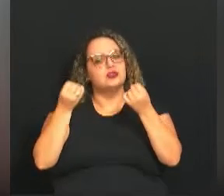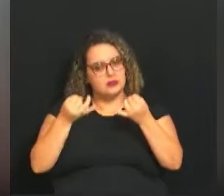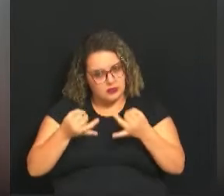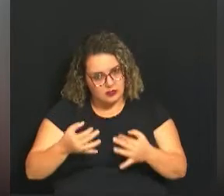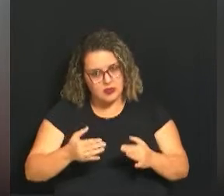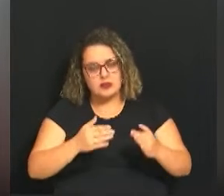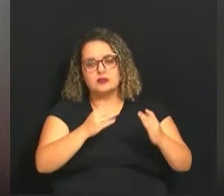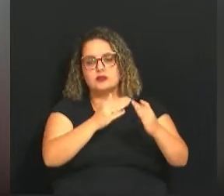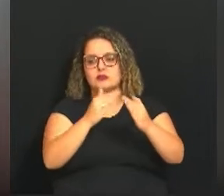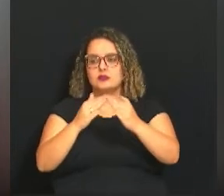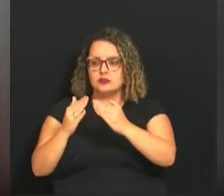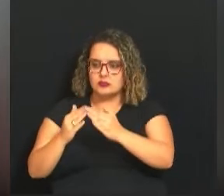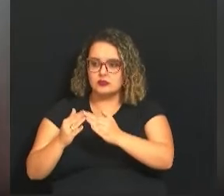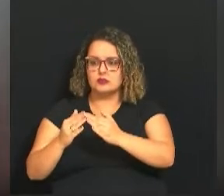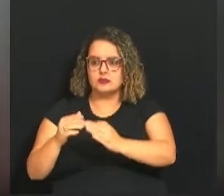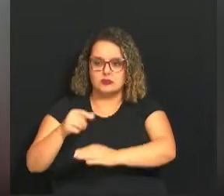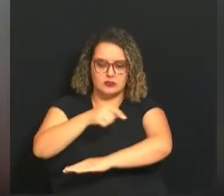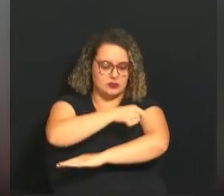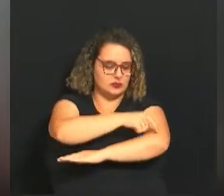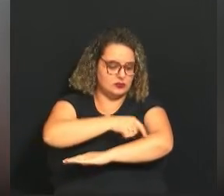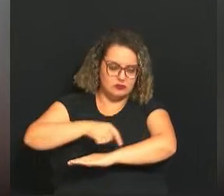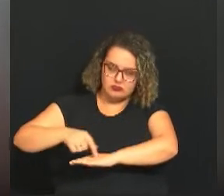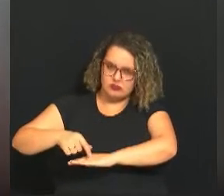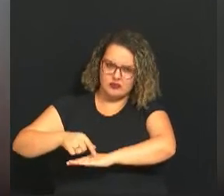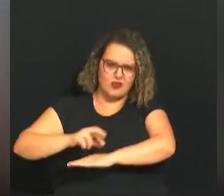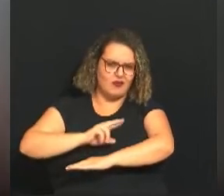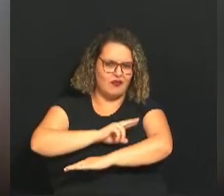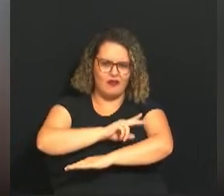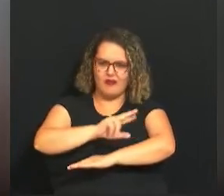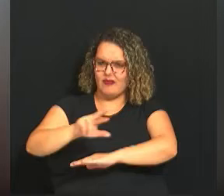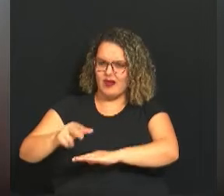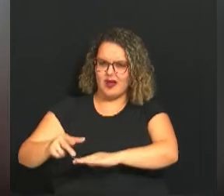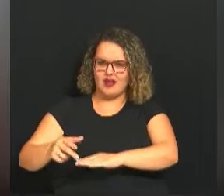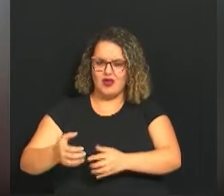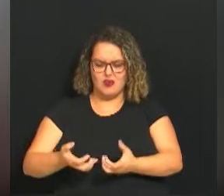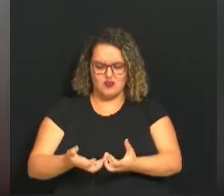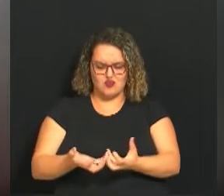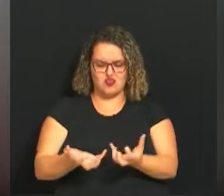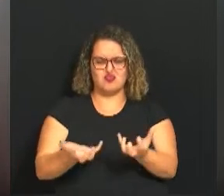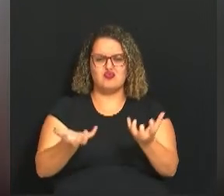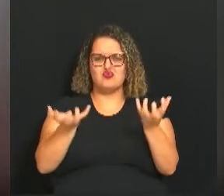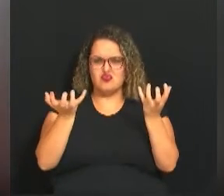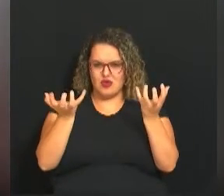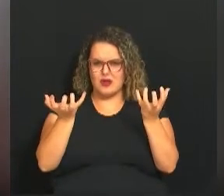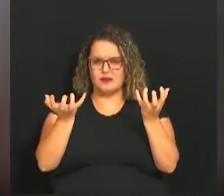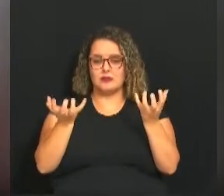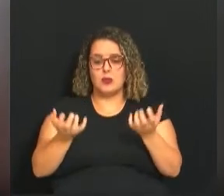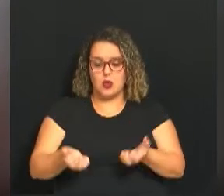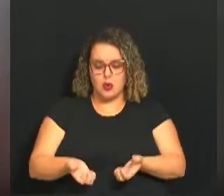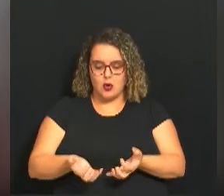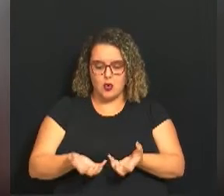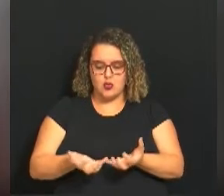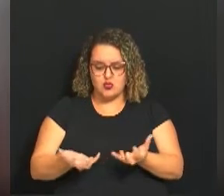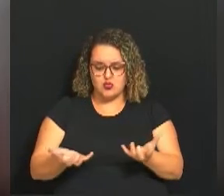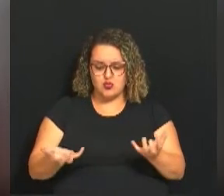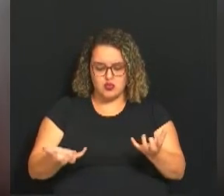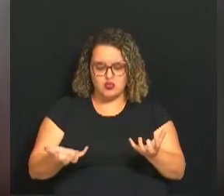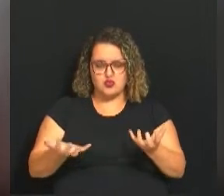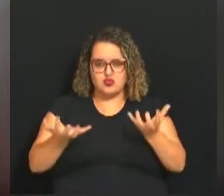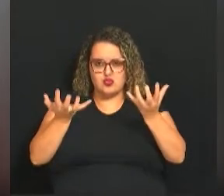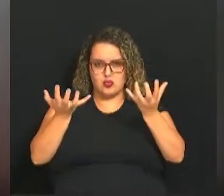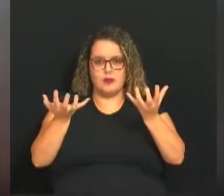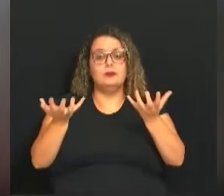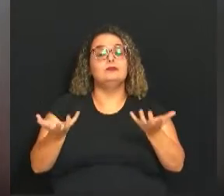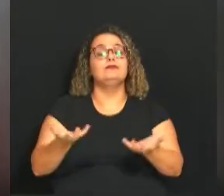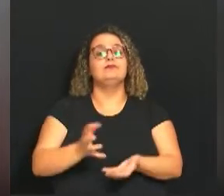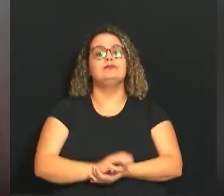o canteiro do Jardim Luiza, até muitos canteiros tem por aí, estão muitos bairros. O mato está muito grande. E